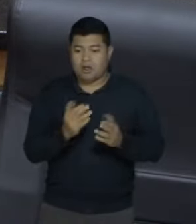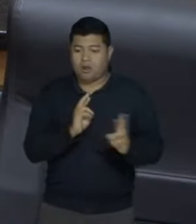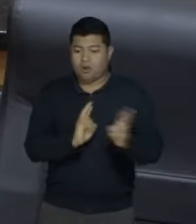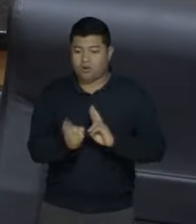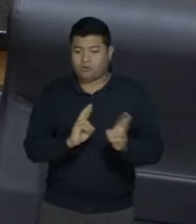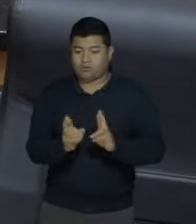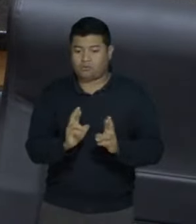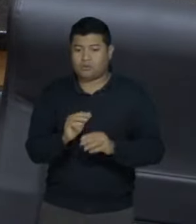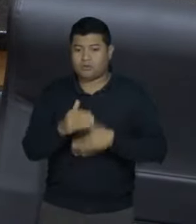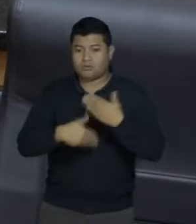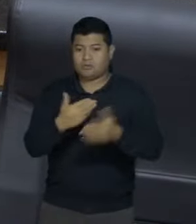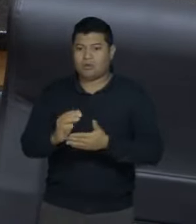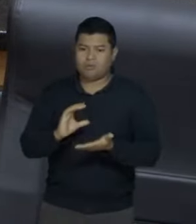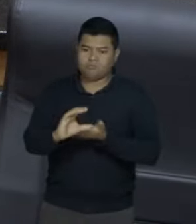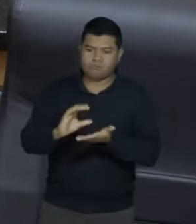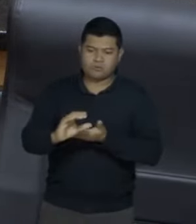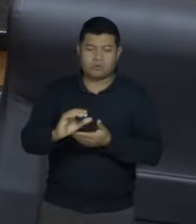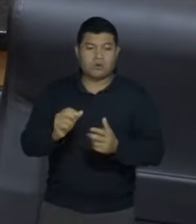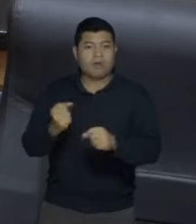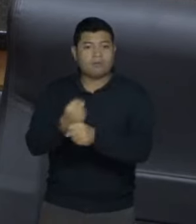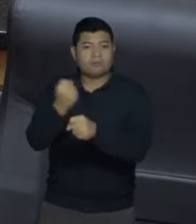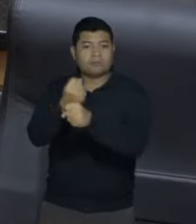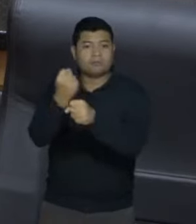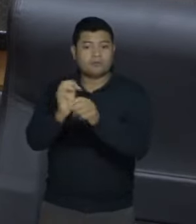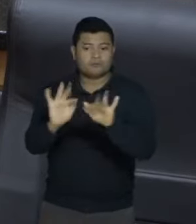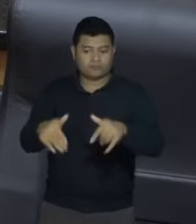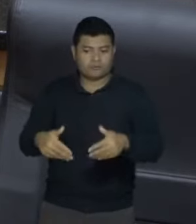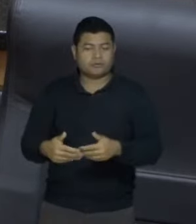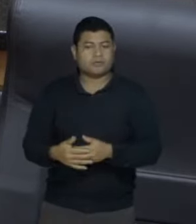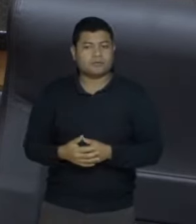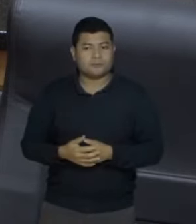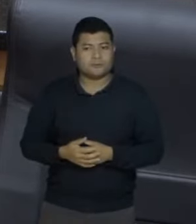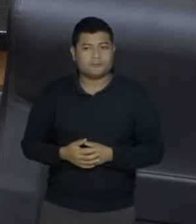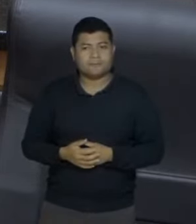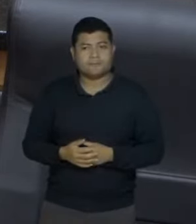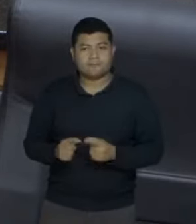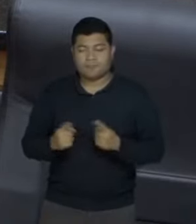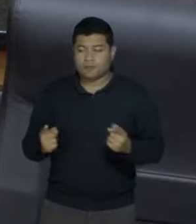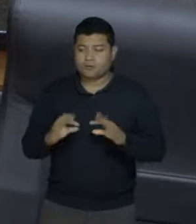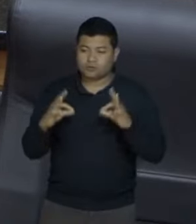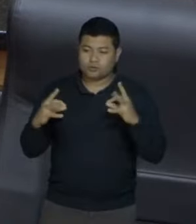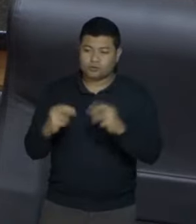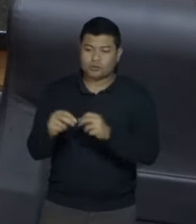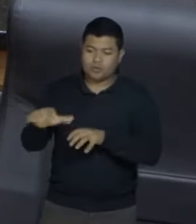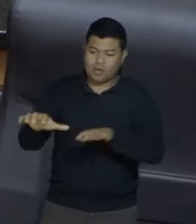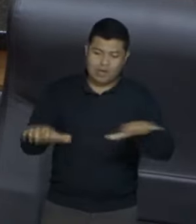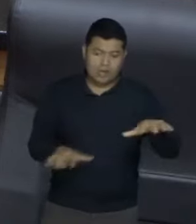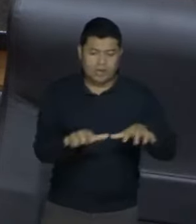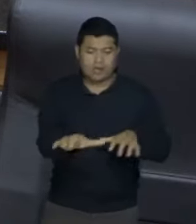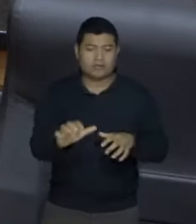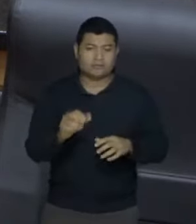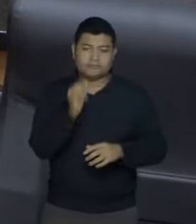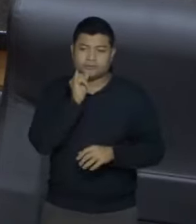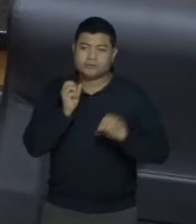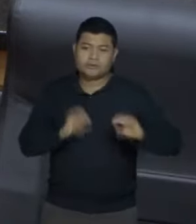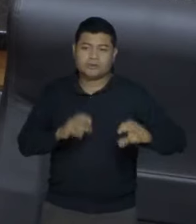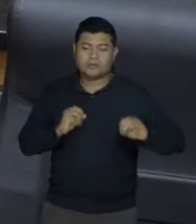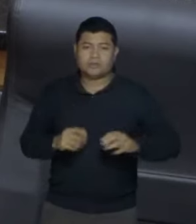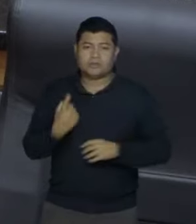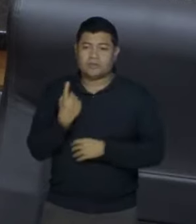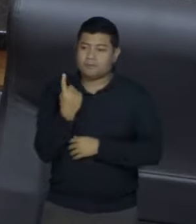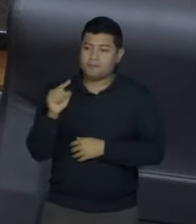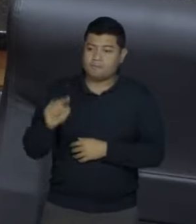em condições transitar e assim em todos os setores educação tem 1.100